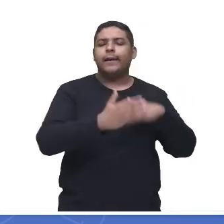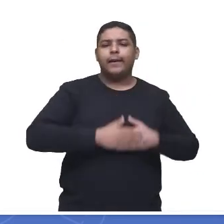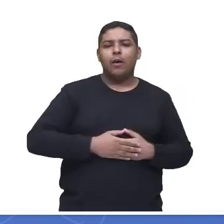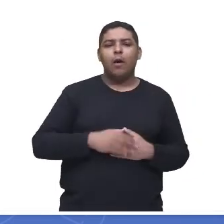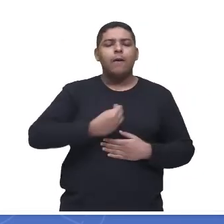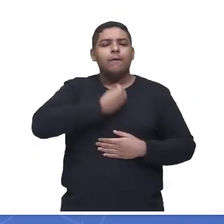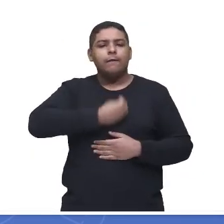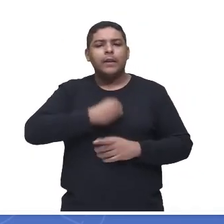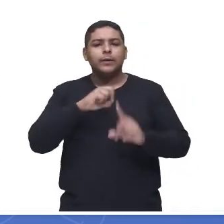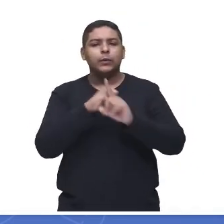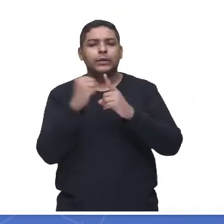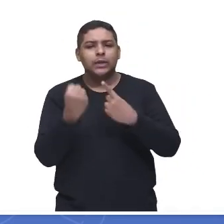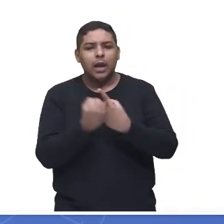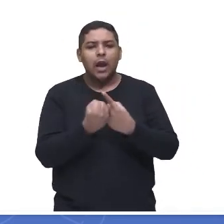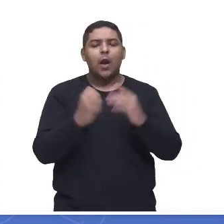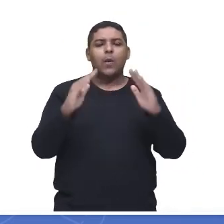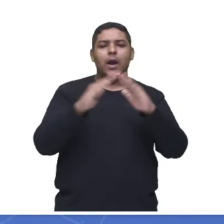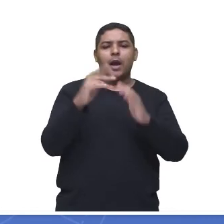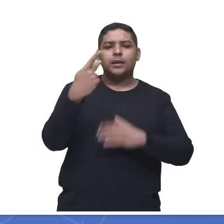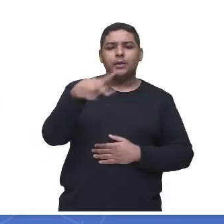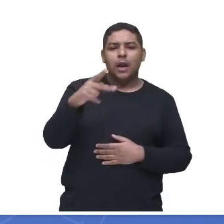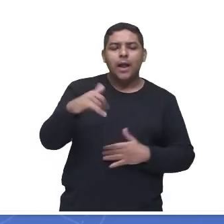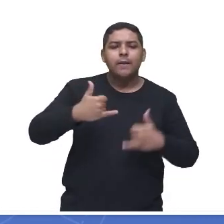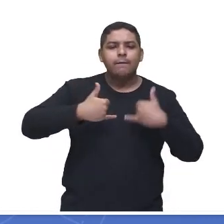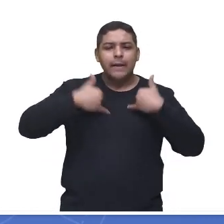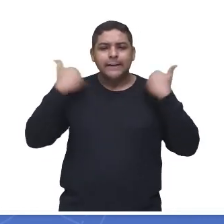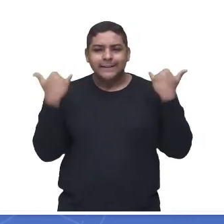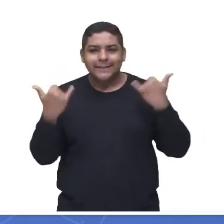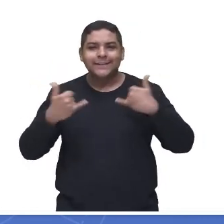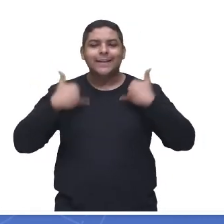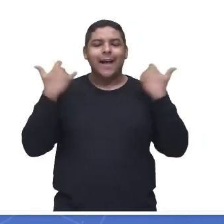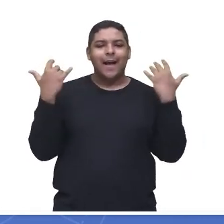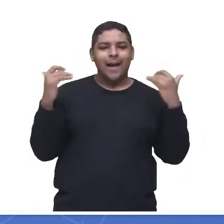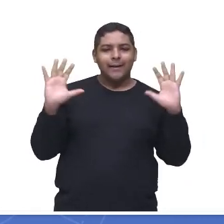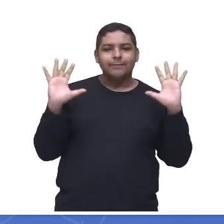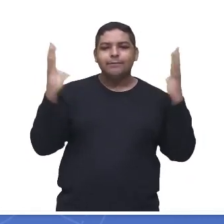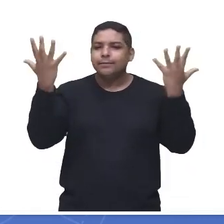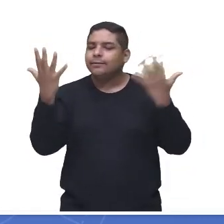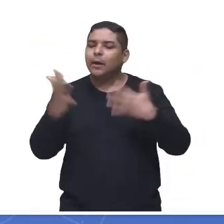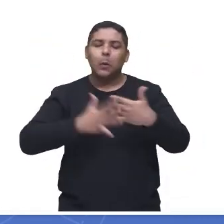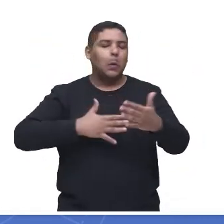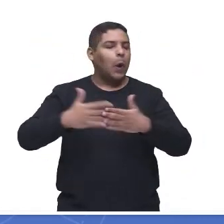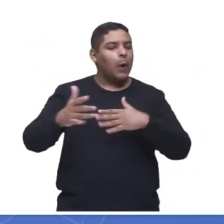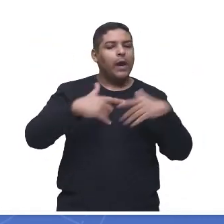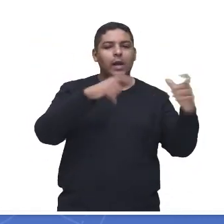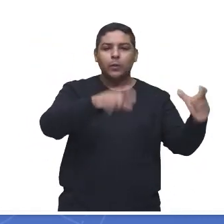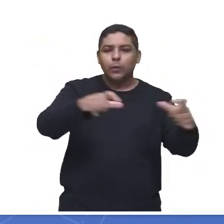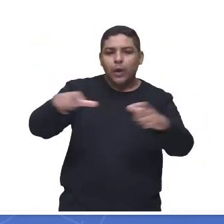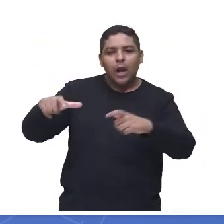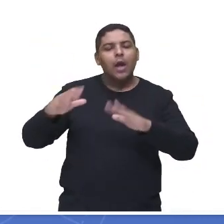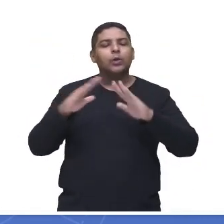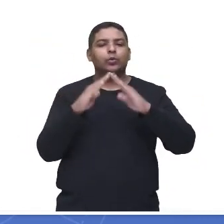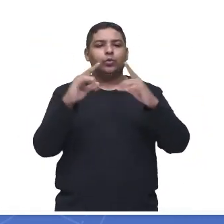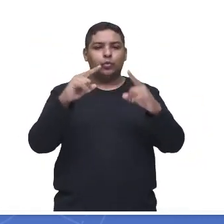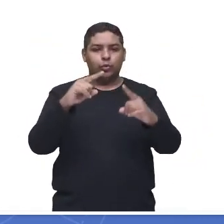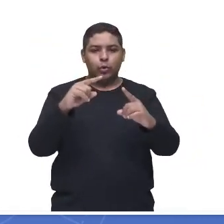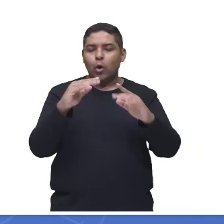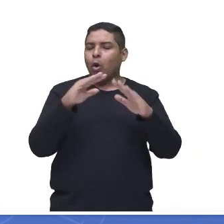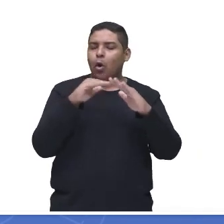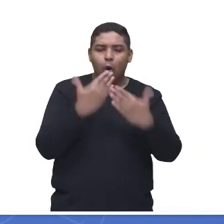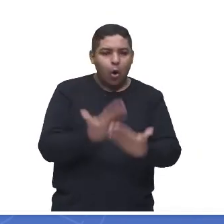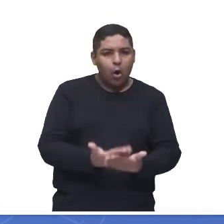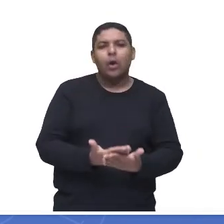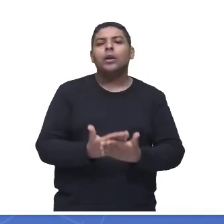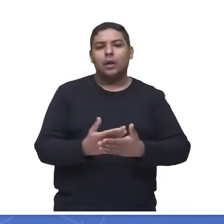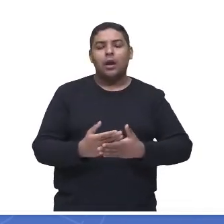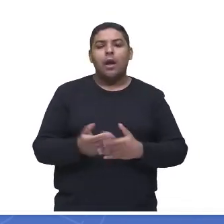social, né? O aniversário que você vai, né? A festa, onde você for, a escola, tudo está baseado